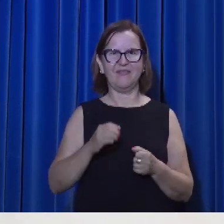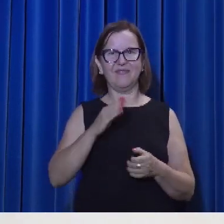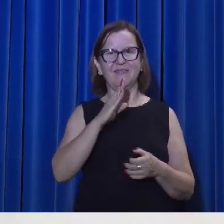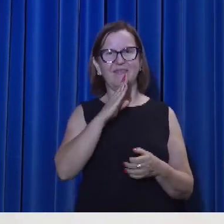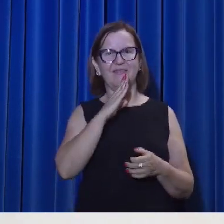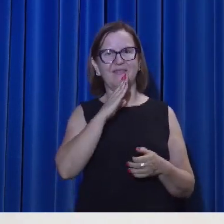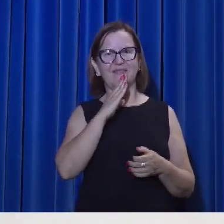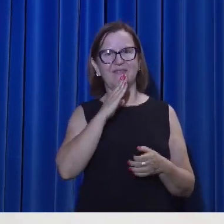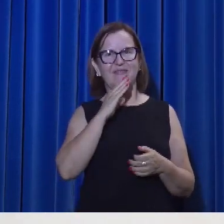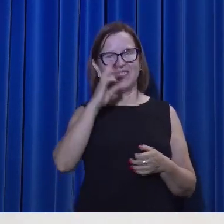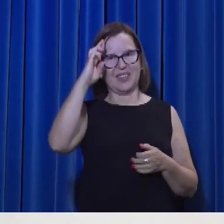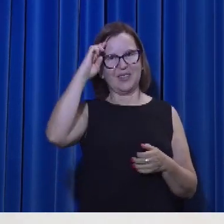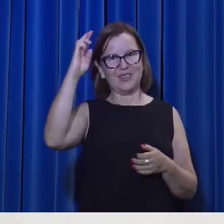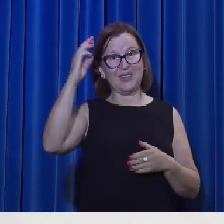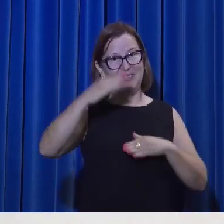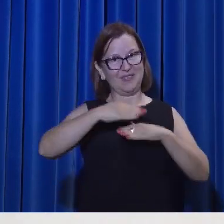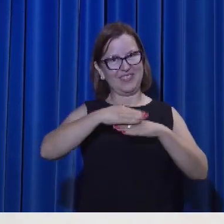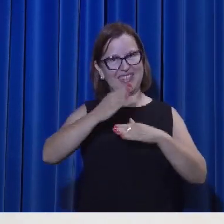conhecê-lo um pouco mais,